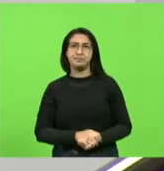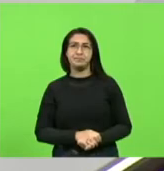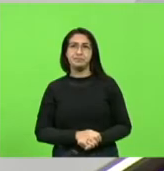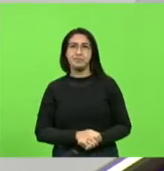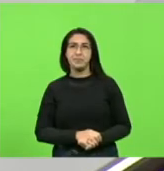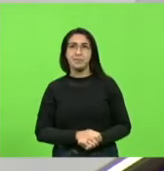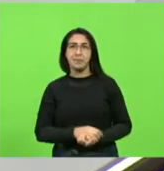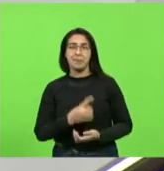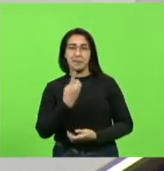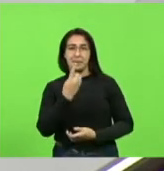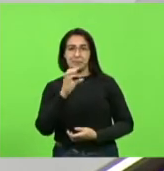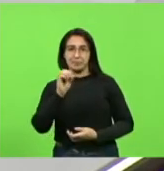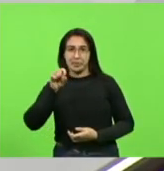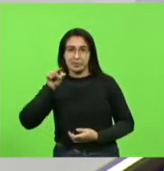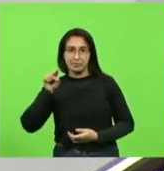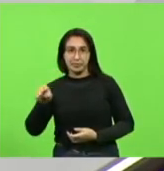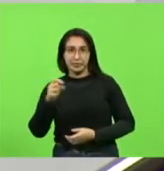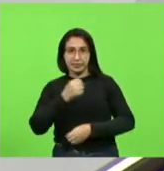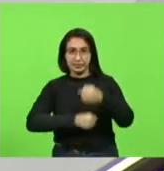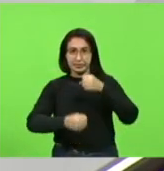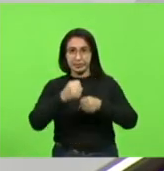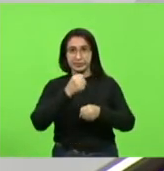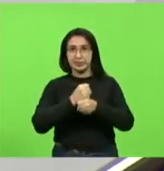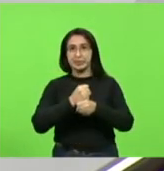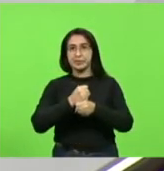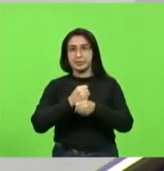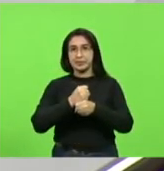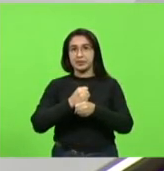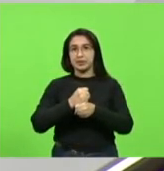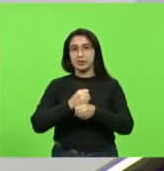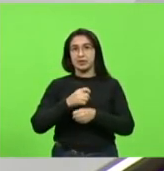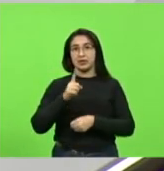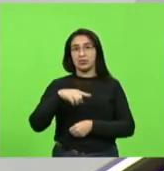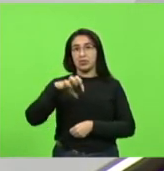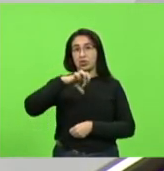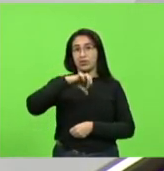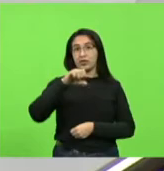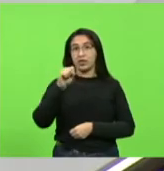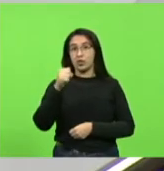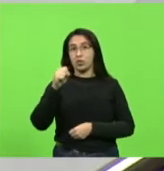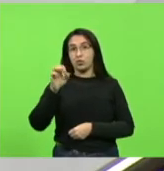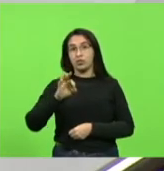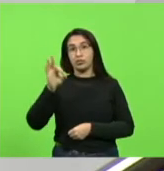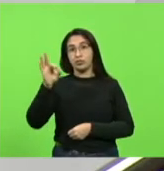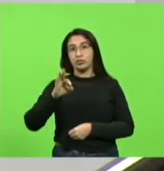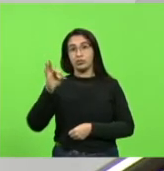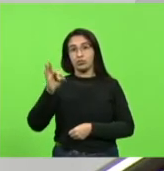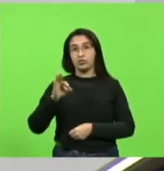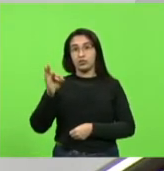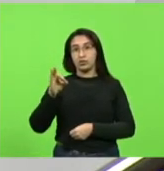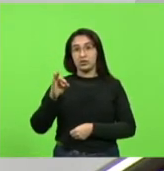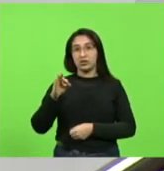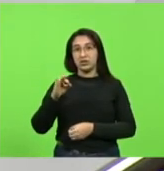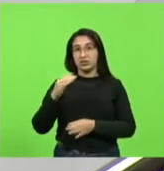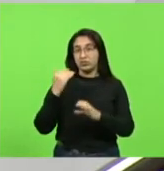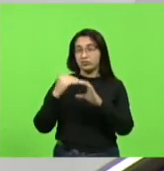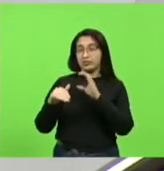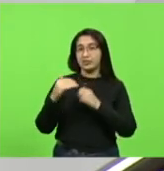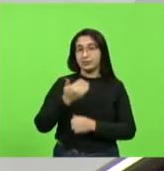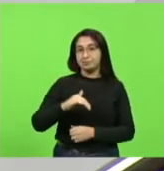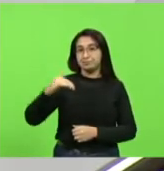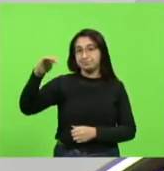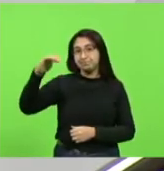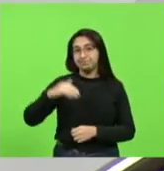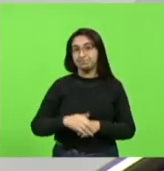10 milhões que nós tínhamos direito ano passado, foi 98% foi para a região serrana. Pouca coisa escapou. Por quê? Porque a gente precisa